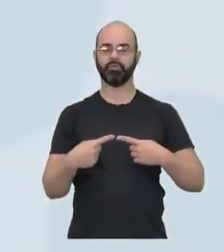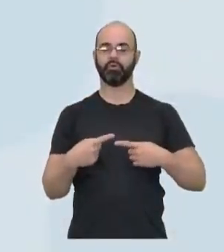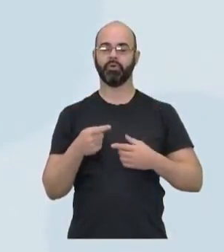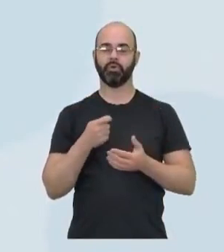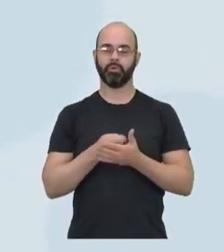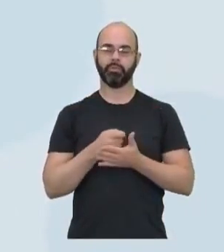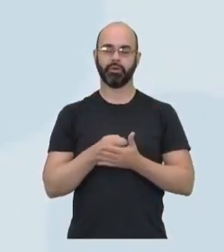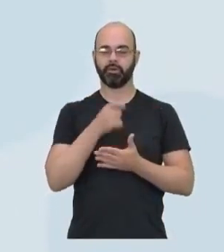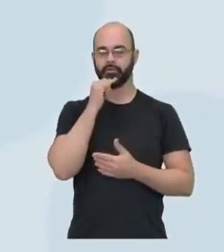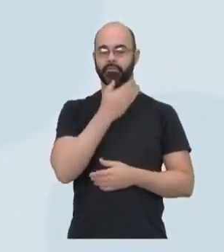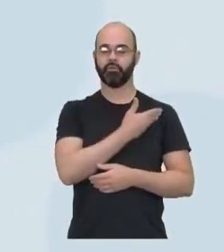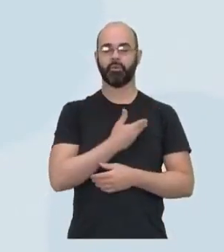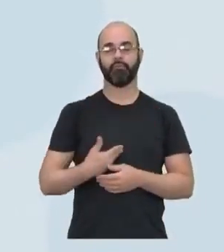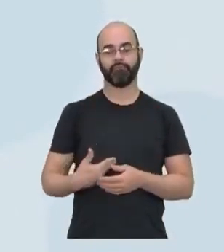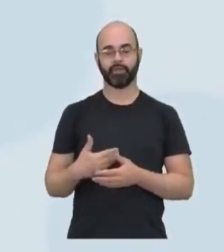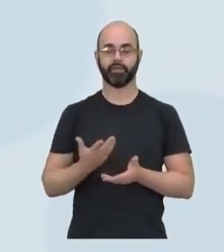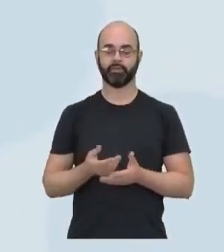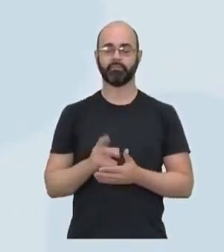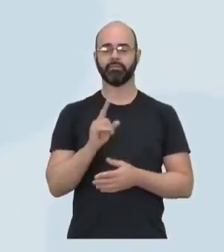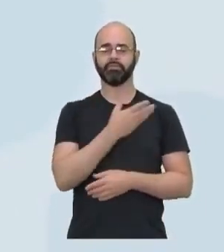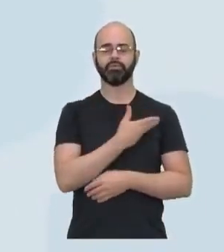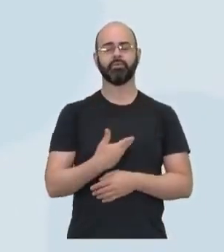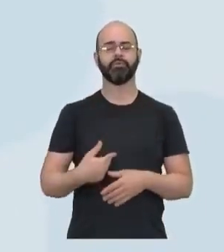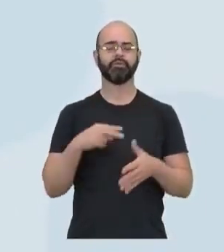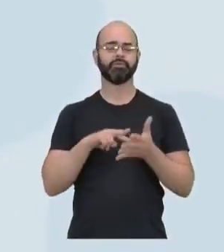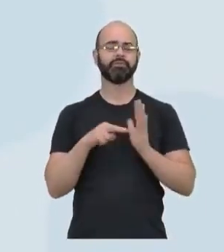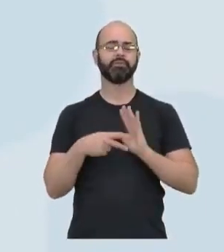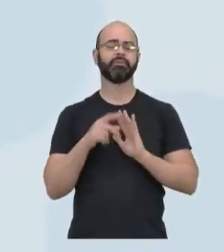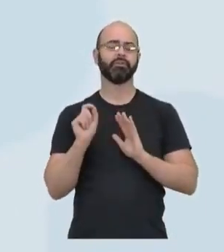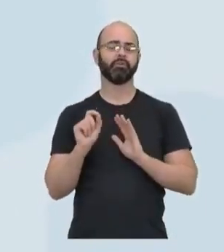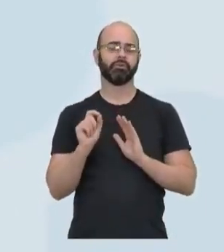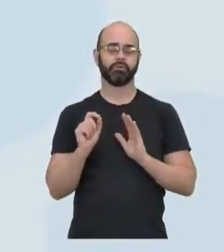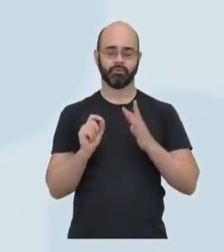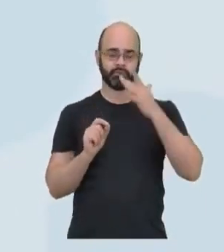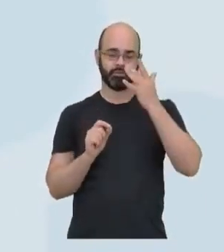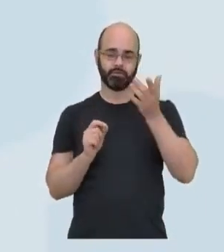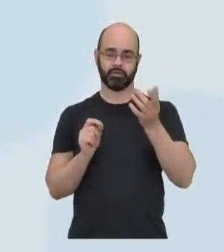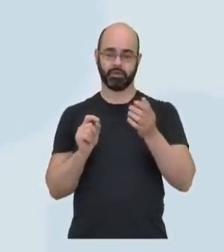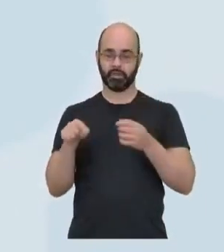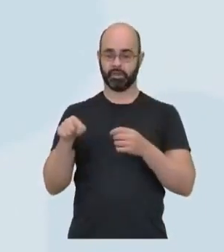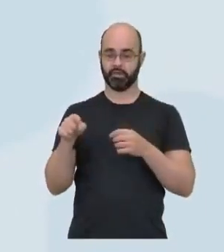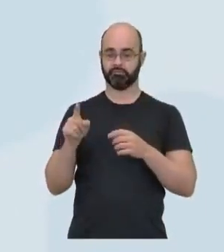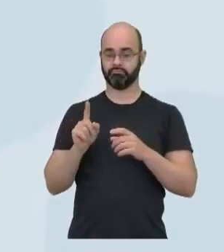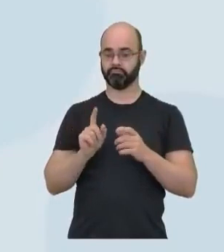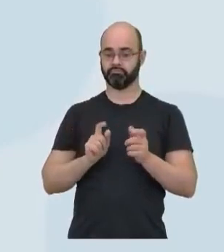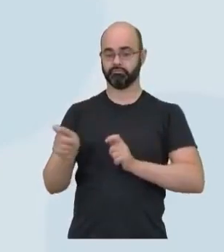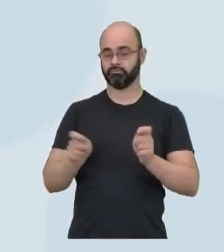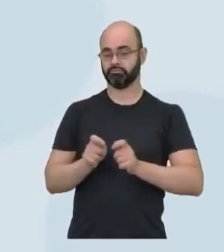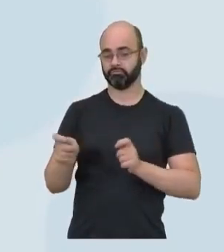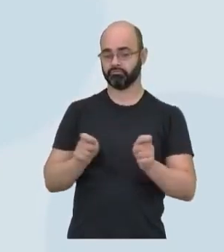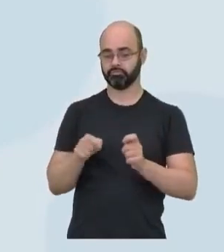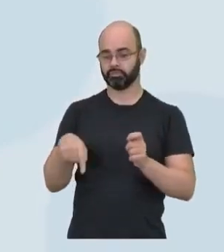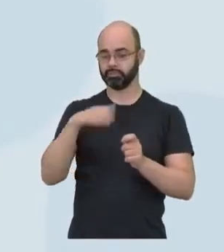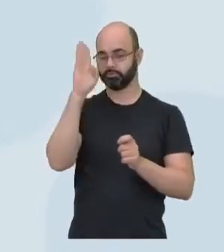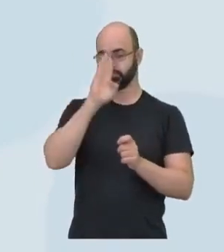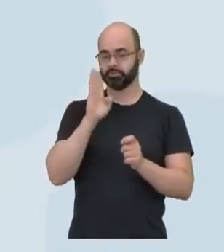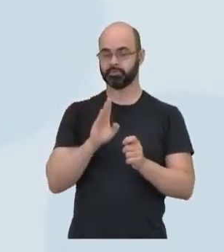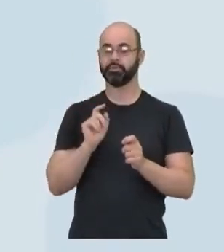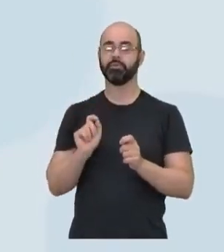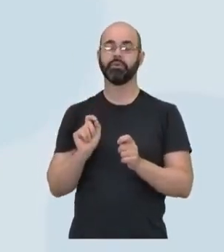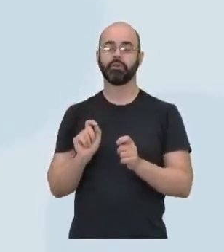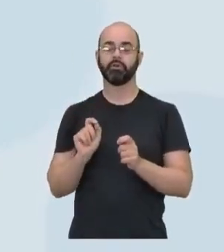governo. O que é o governo? É quem está administrando esse lugar. Então, quem que administra aqui no Brasil,